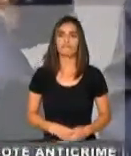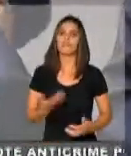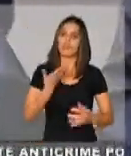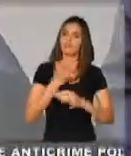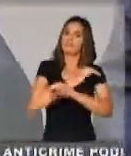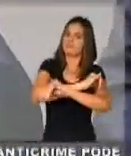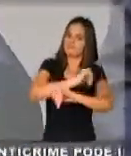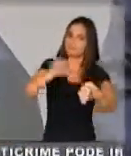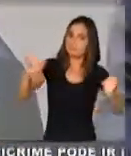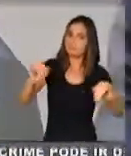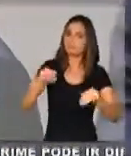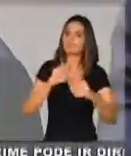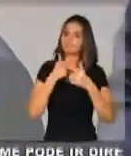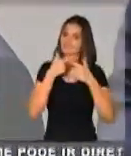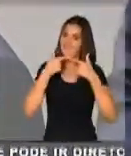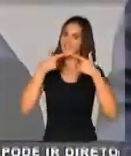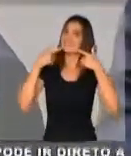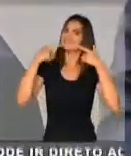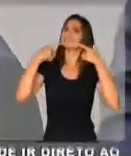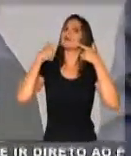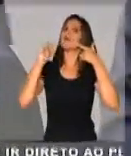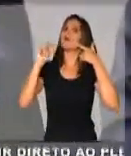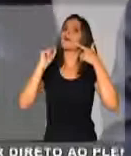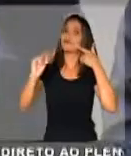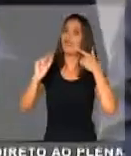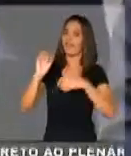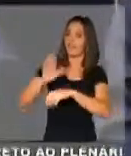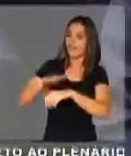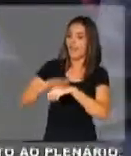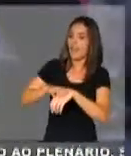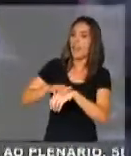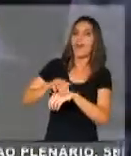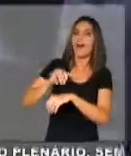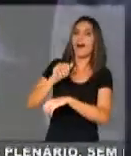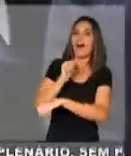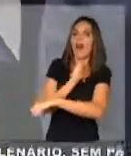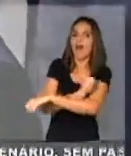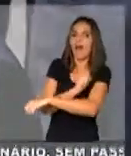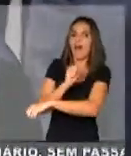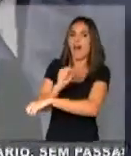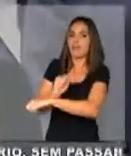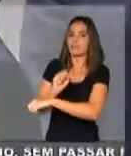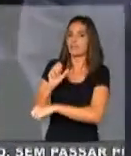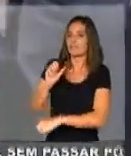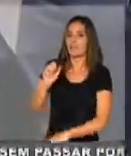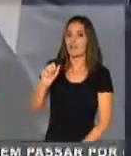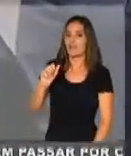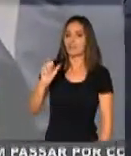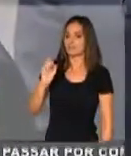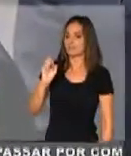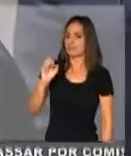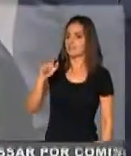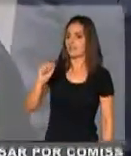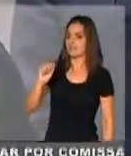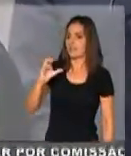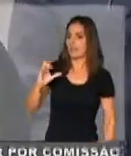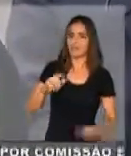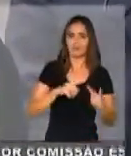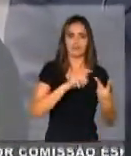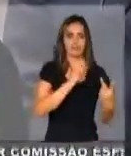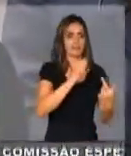contente, a iniciativa do Sistema S, da parte comércio, SENAC,